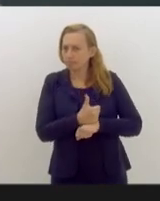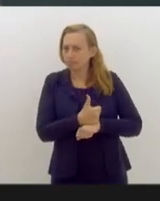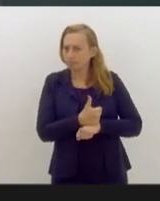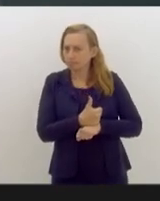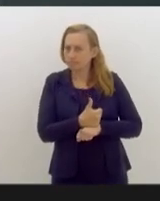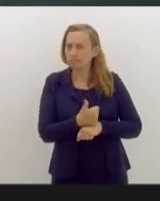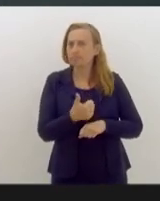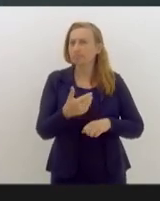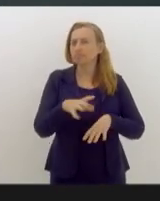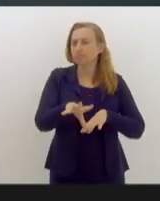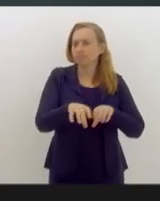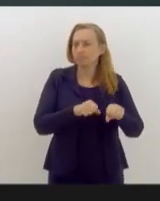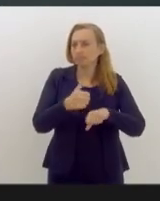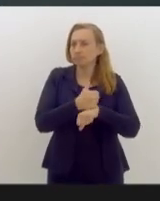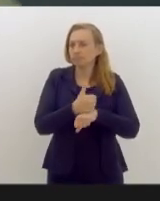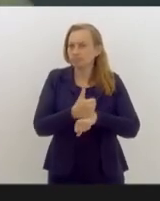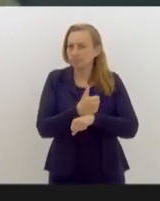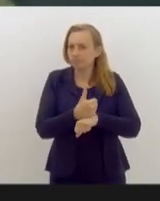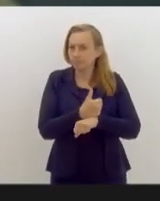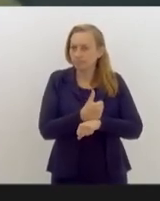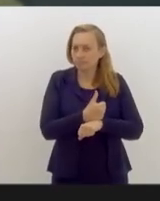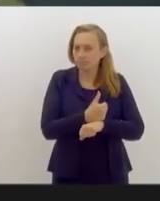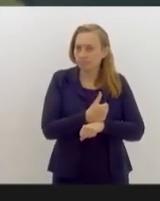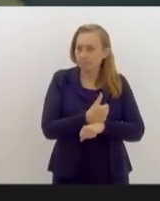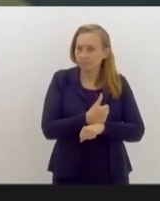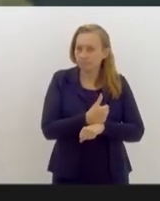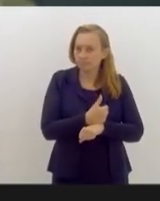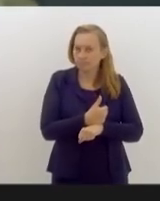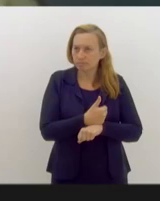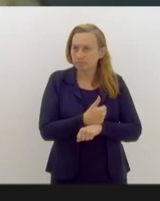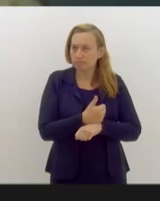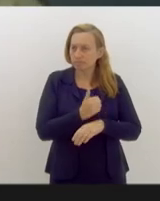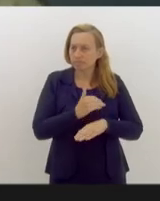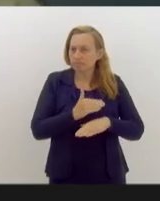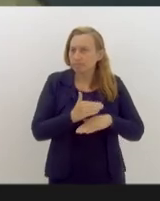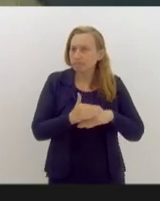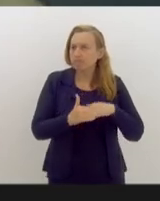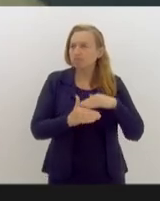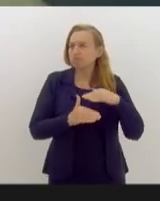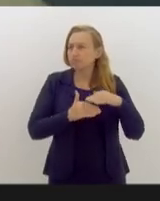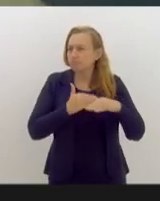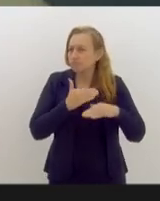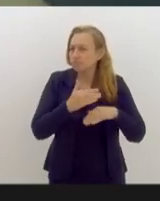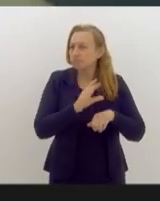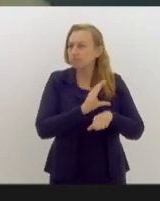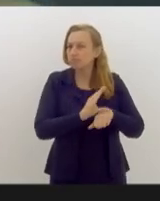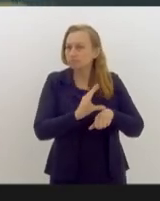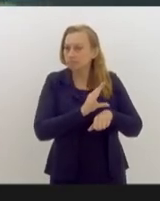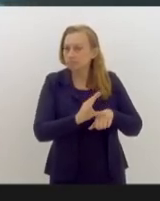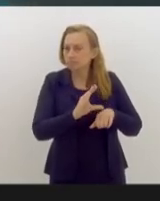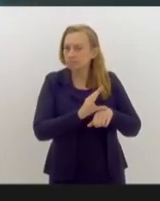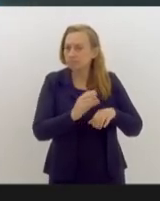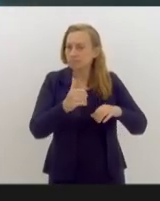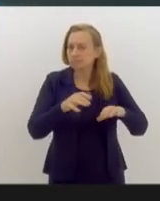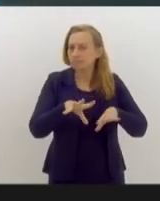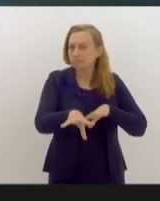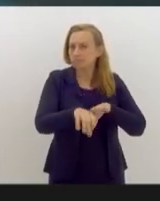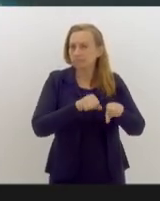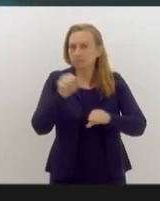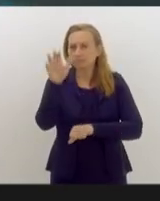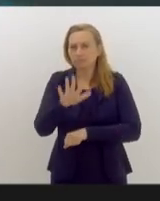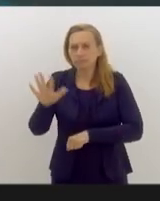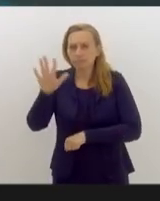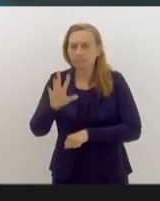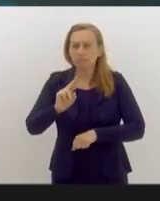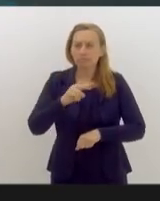formação profissional, ela deveria ser ou concomitante ao curso de formação geral ou